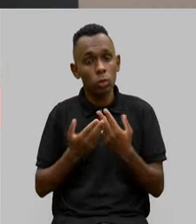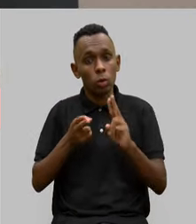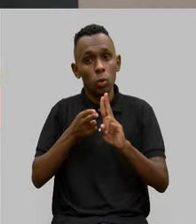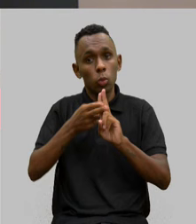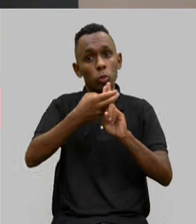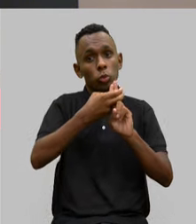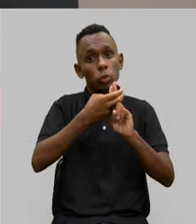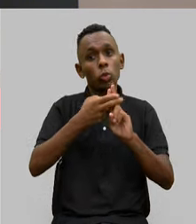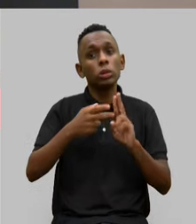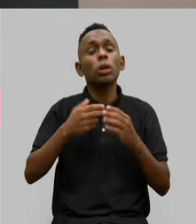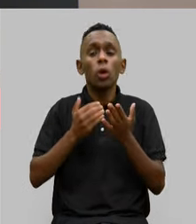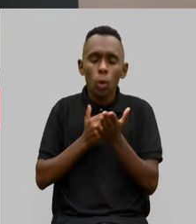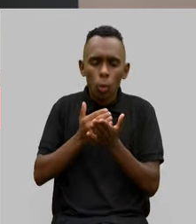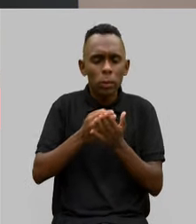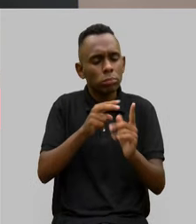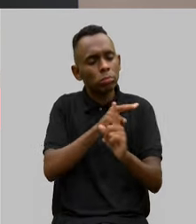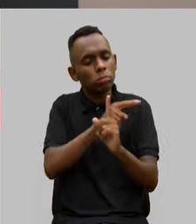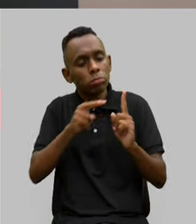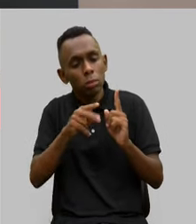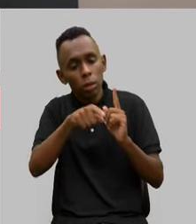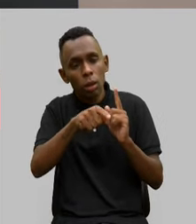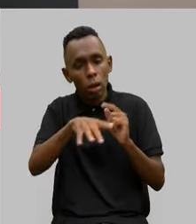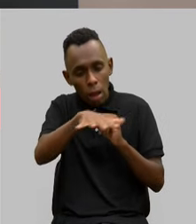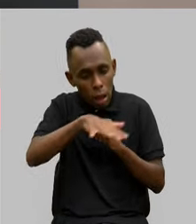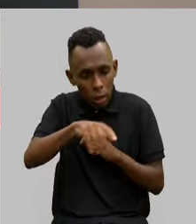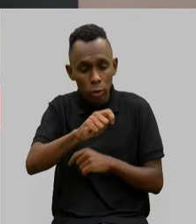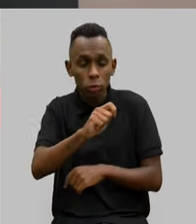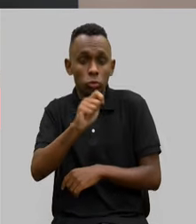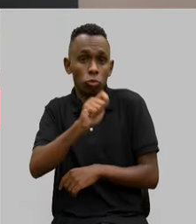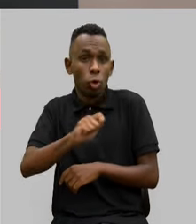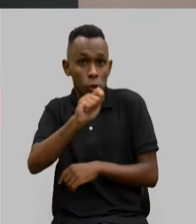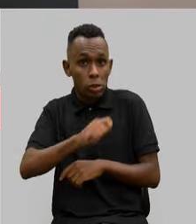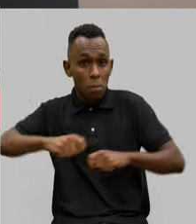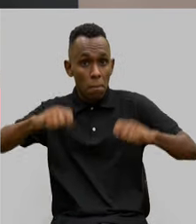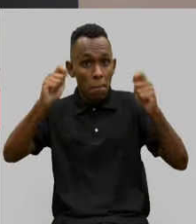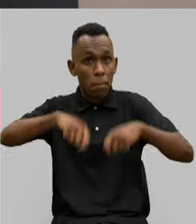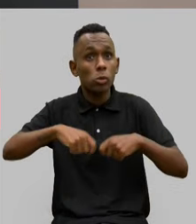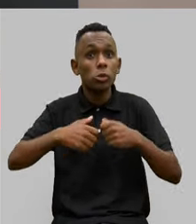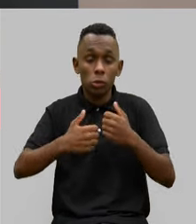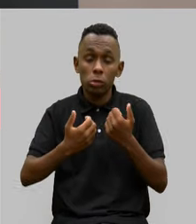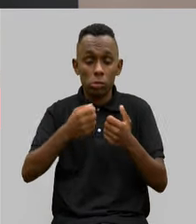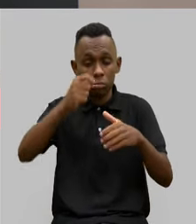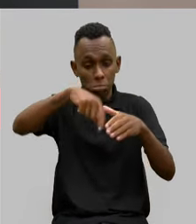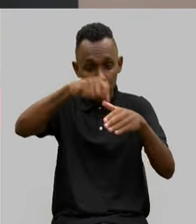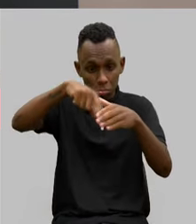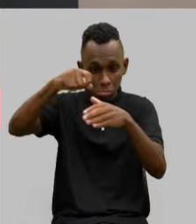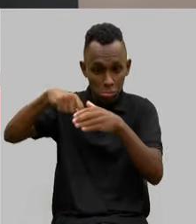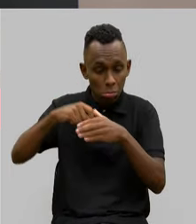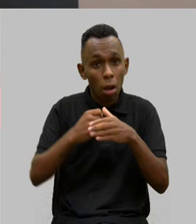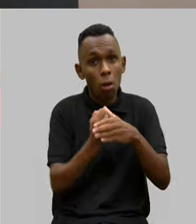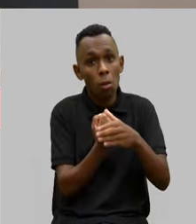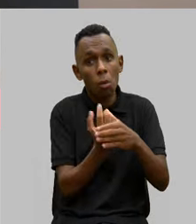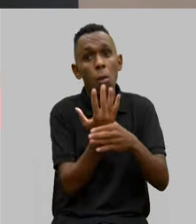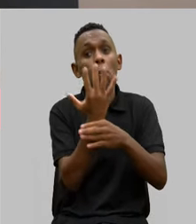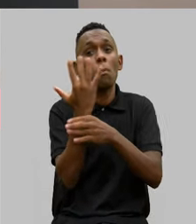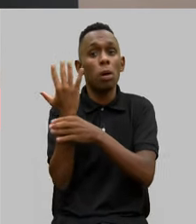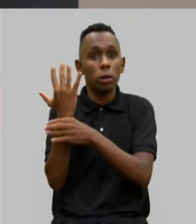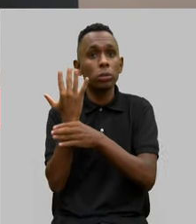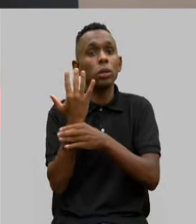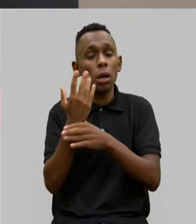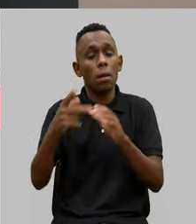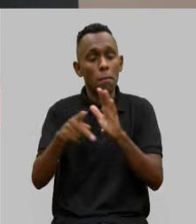Inclusive tem que começar a olhar pras associações como possíveis cultivadoras da da da